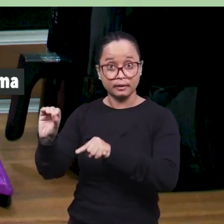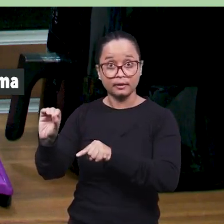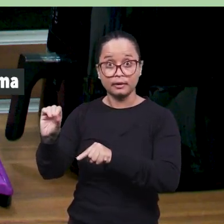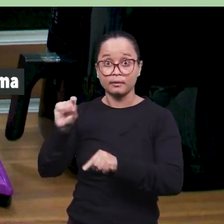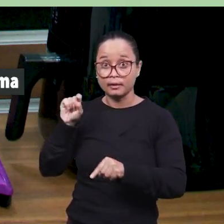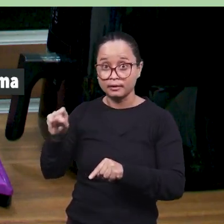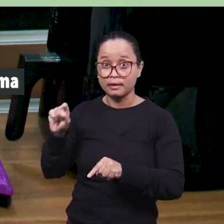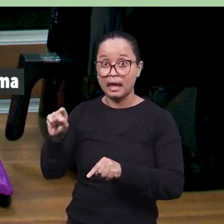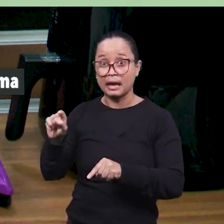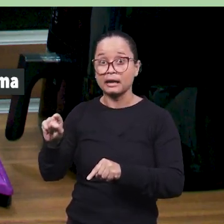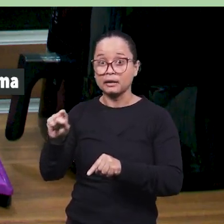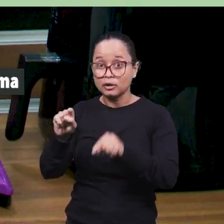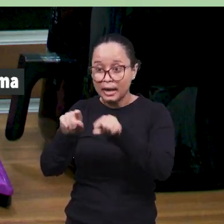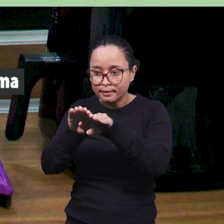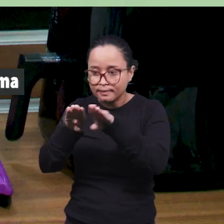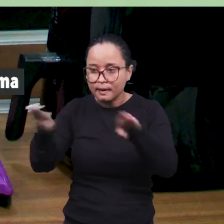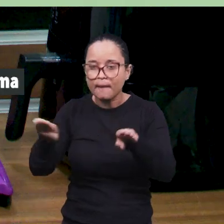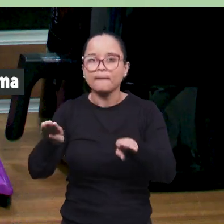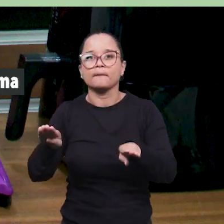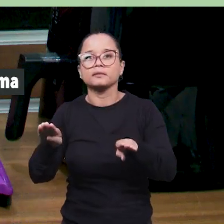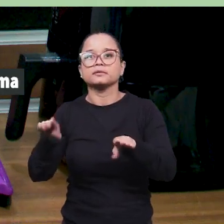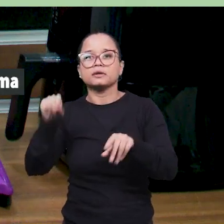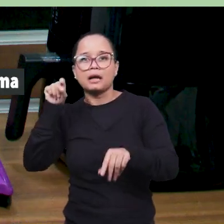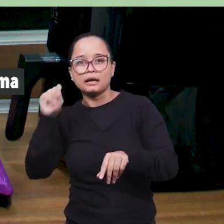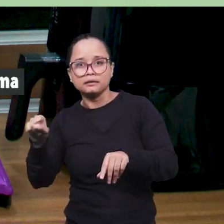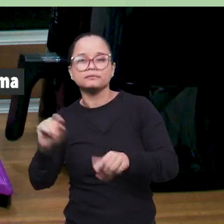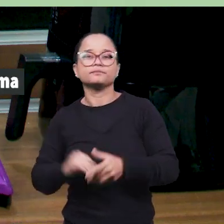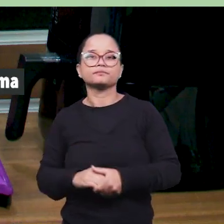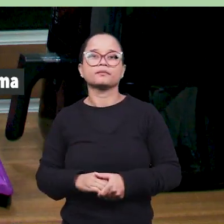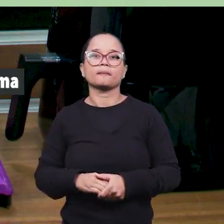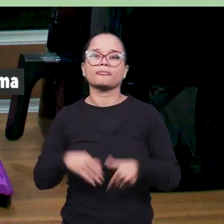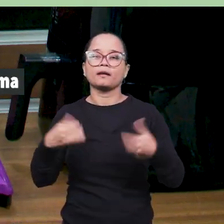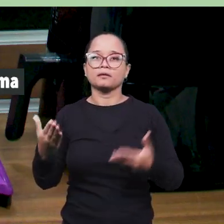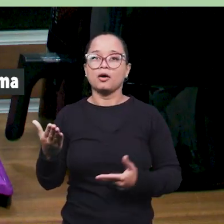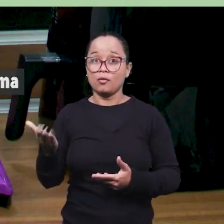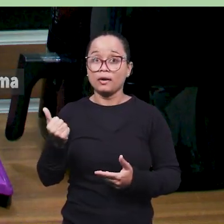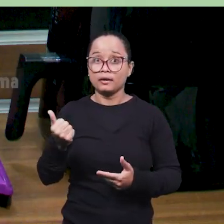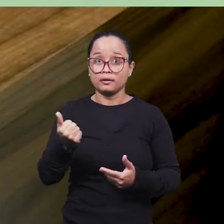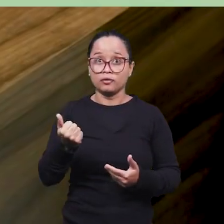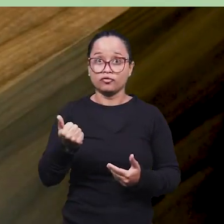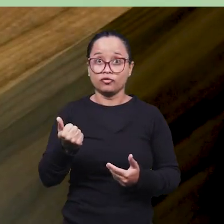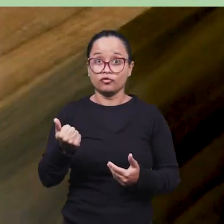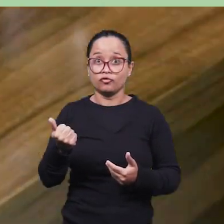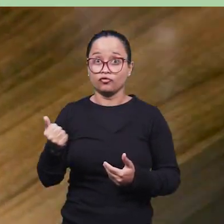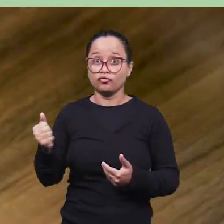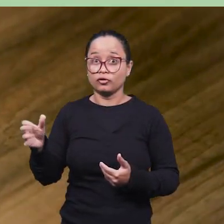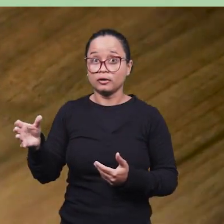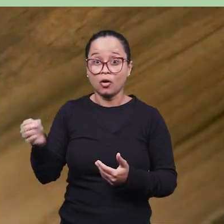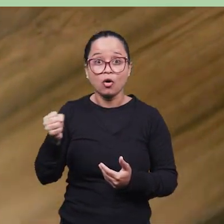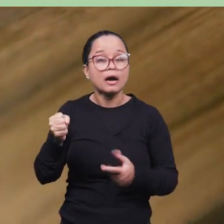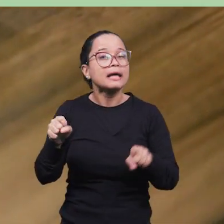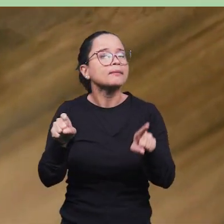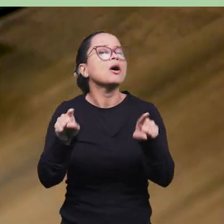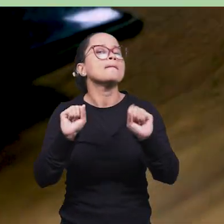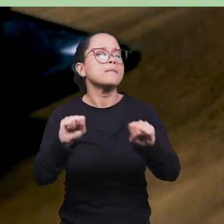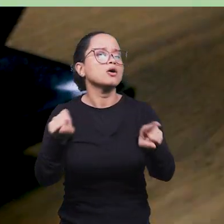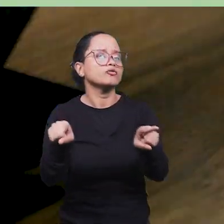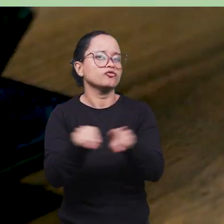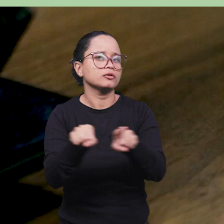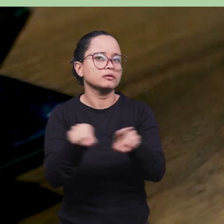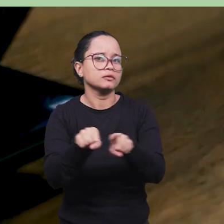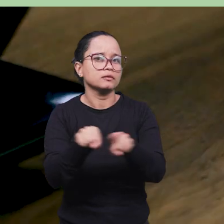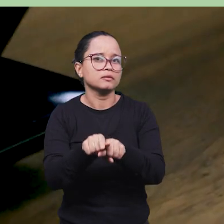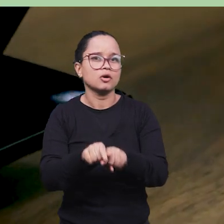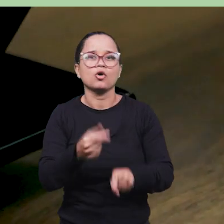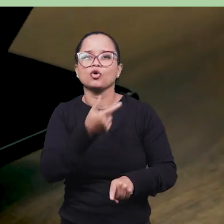ficar muito aguada, tá bom? Vem com a gente e vamos levar para o forno? Poderia ter sido feito também no